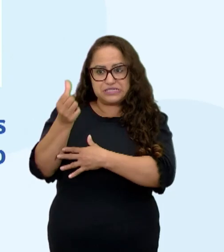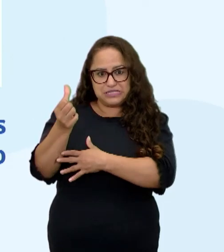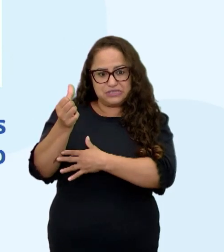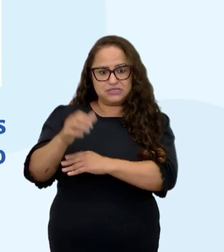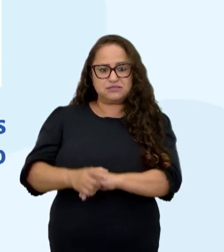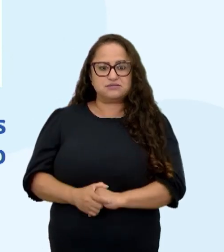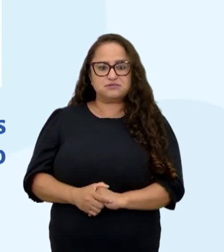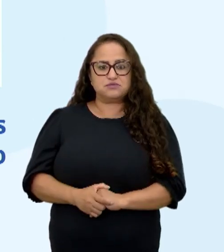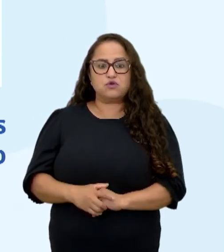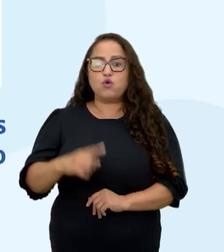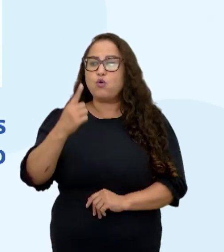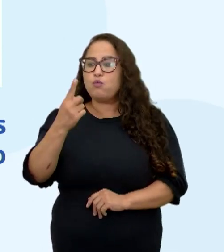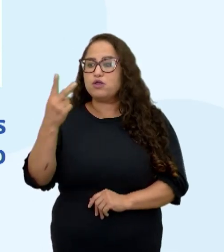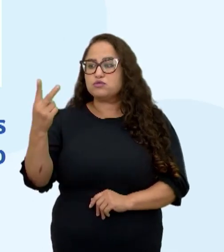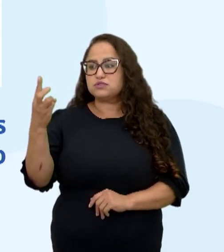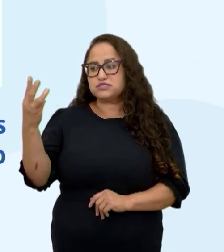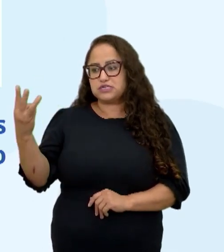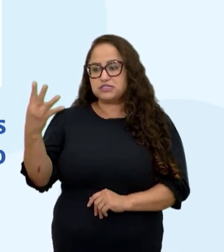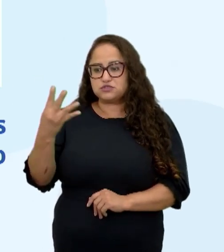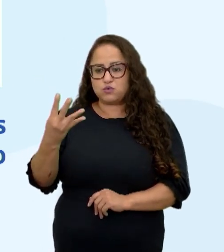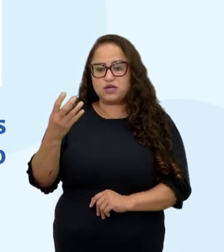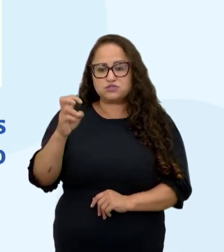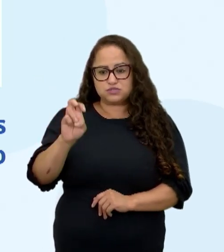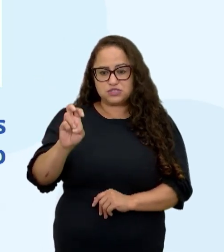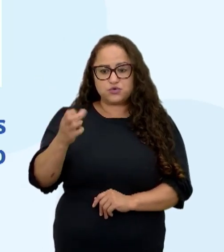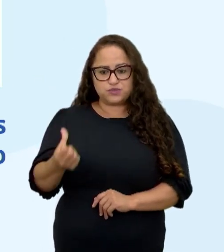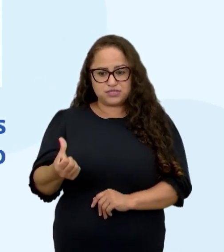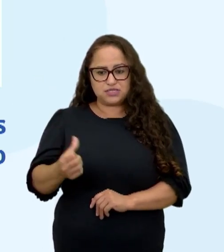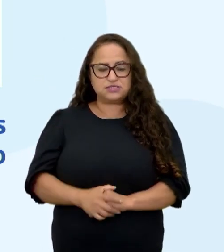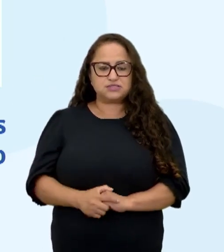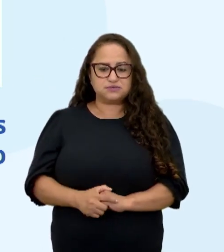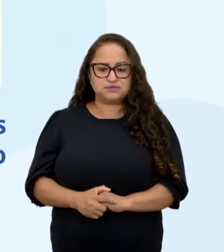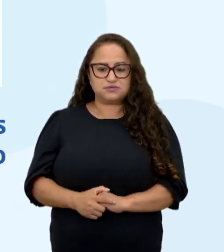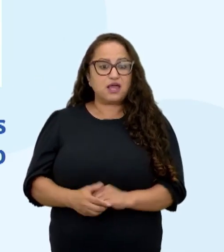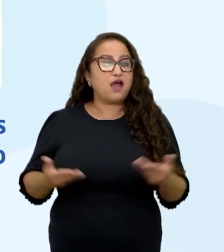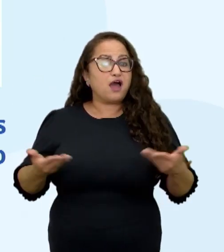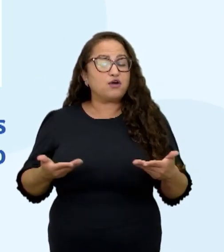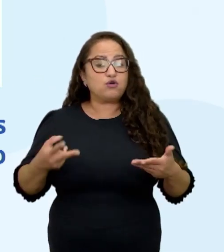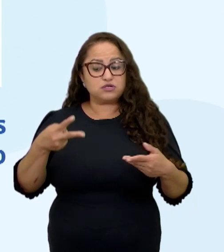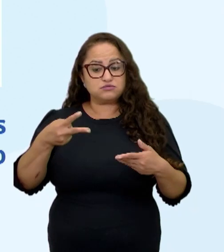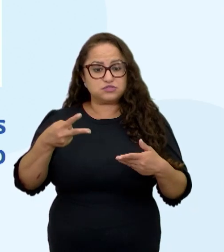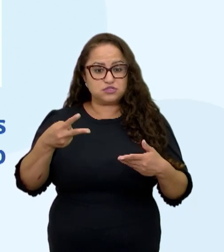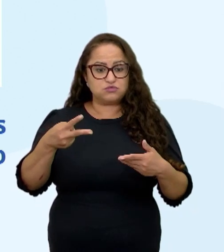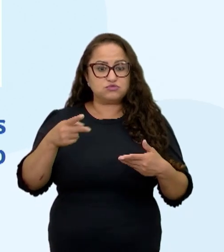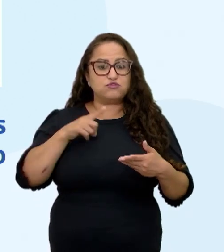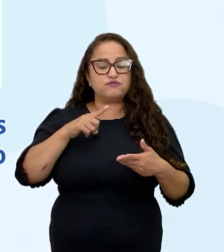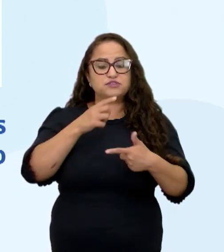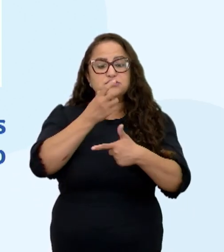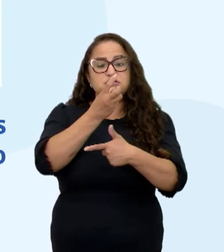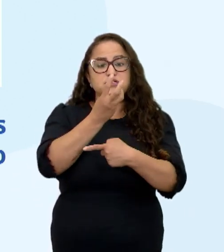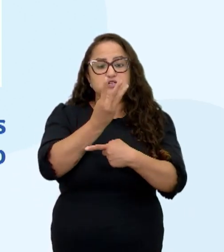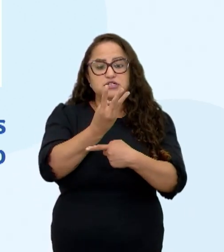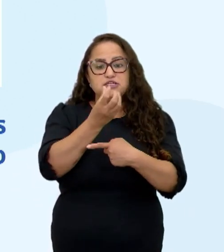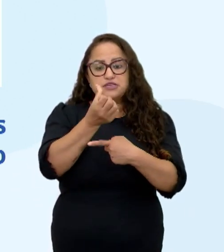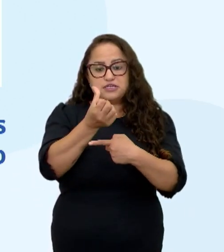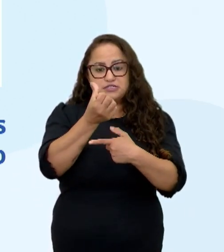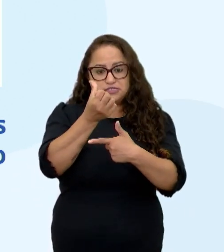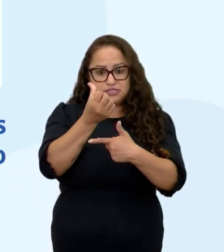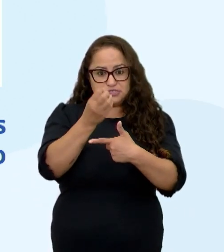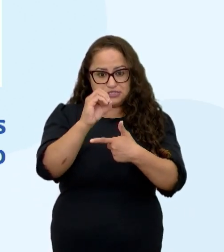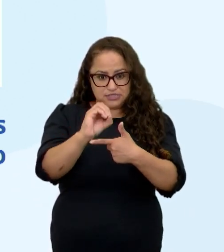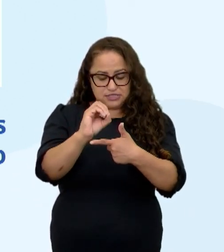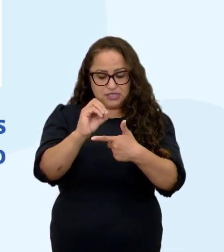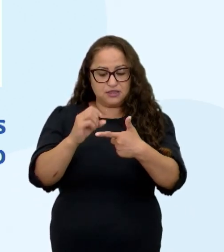figurinhas. 1, 2, 3, 4, 5, 6. Agora, no segundo, eu fiz 360 dividido